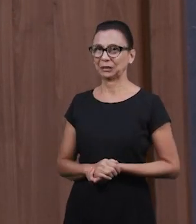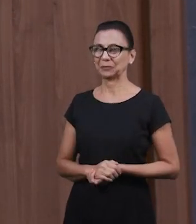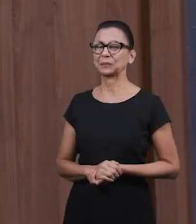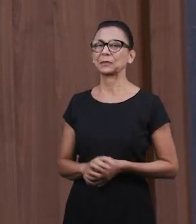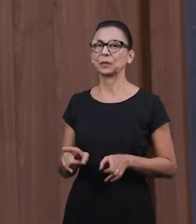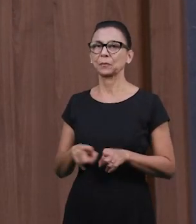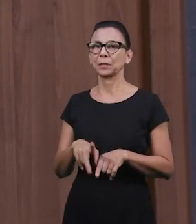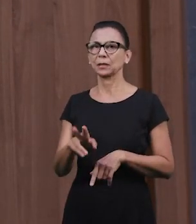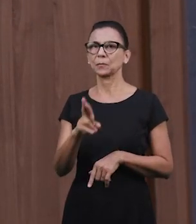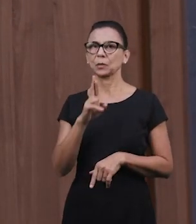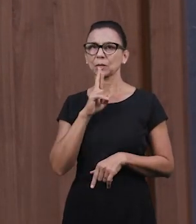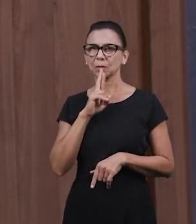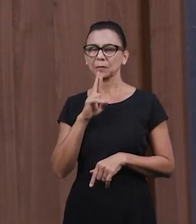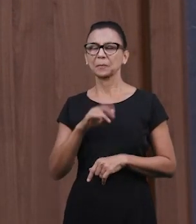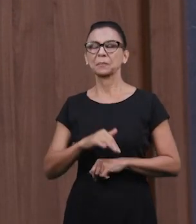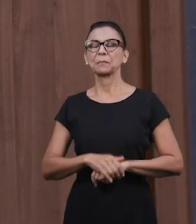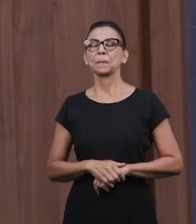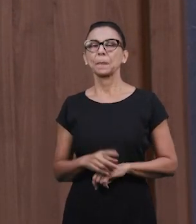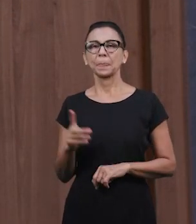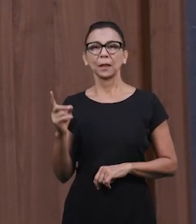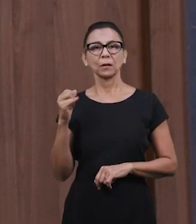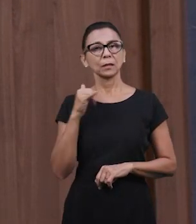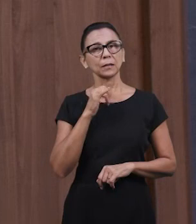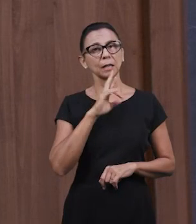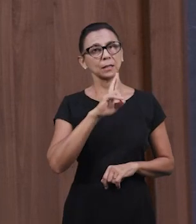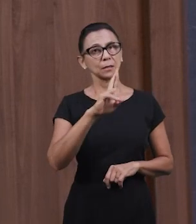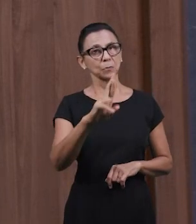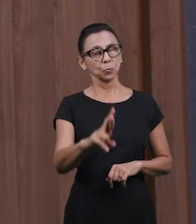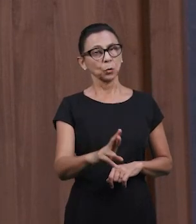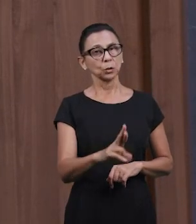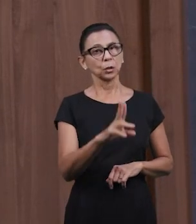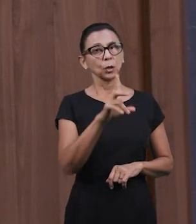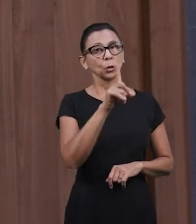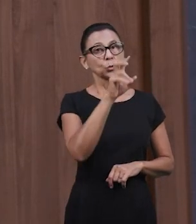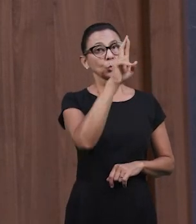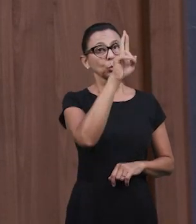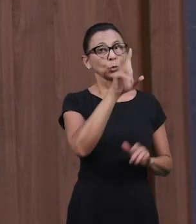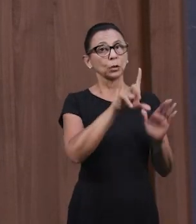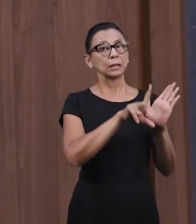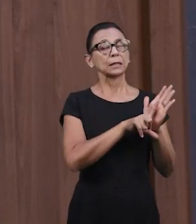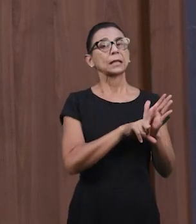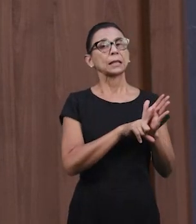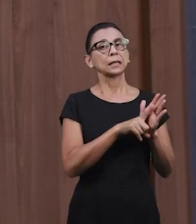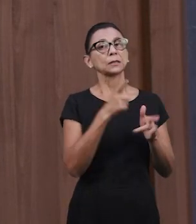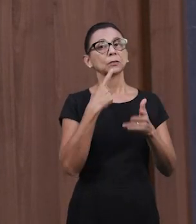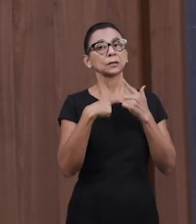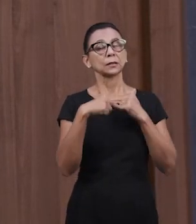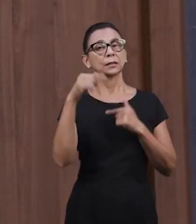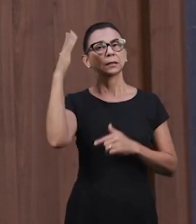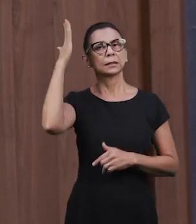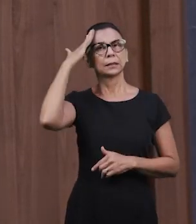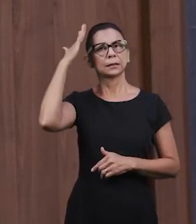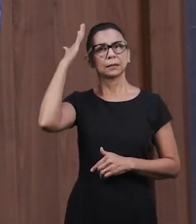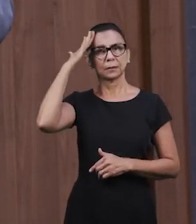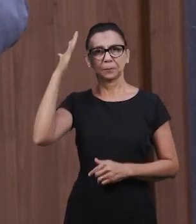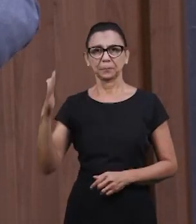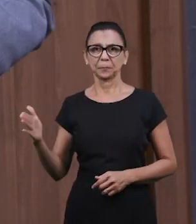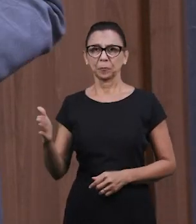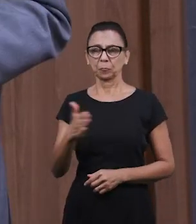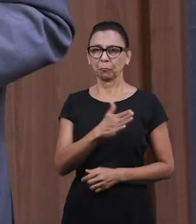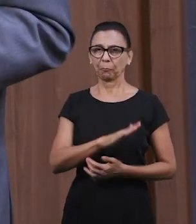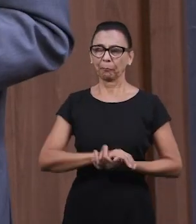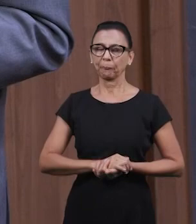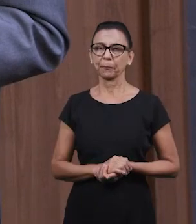doutor da lei queria exatamente saber. Muito bem colocado, obrigado pela sua resposta. Vamos à segunda pergunta